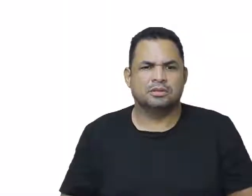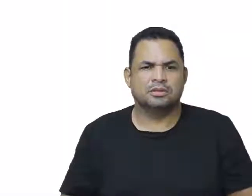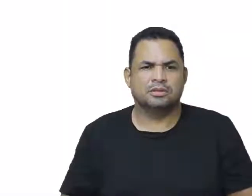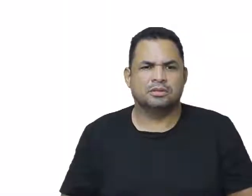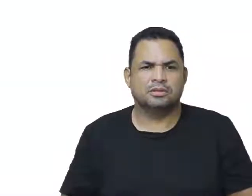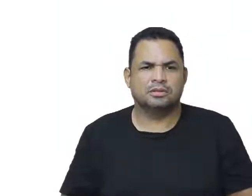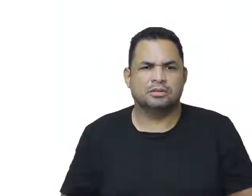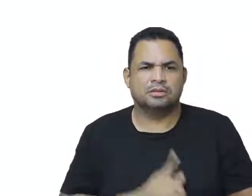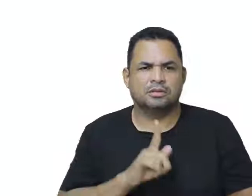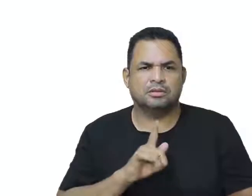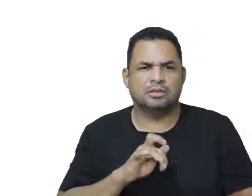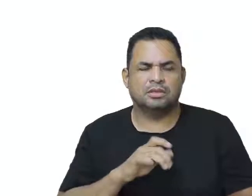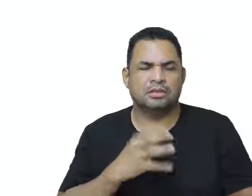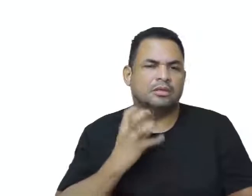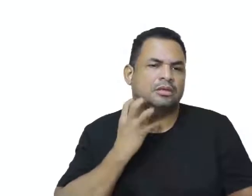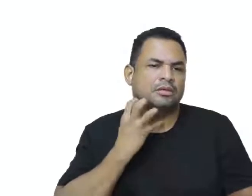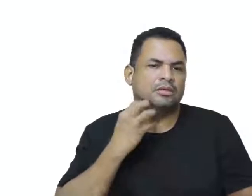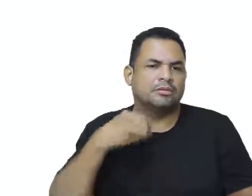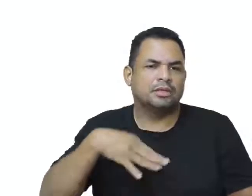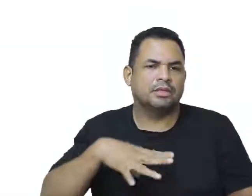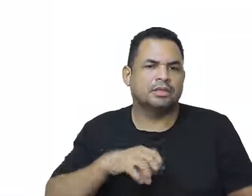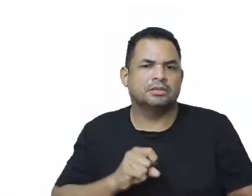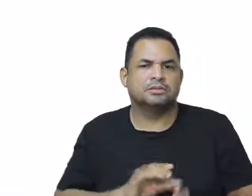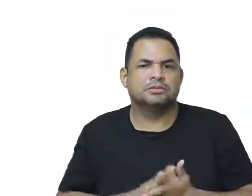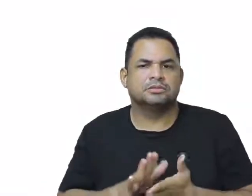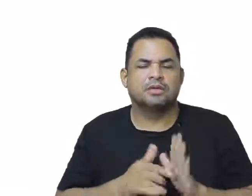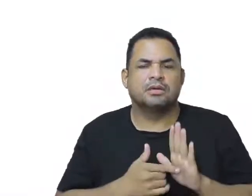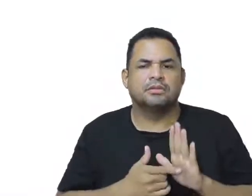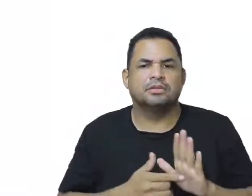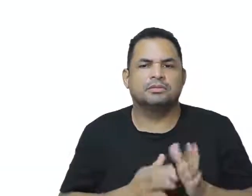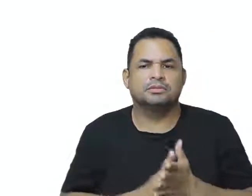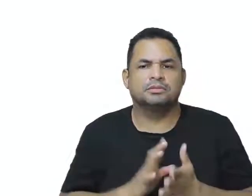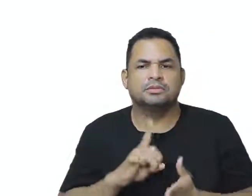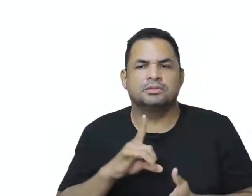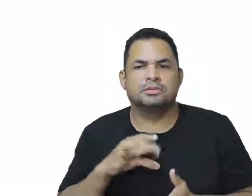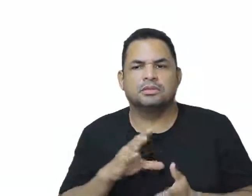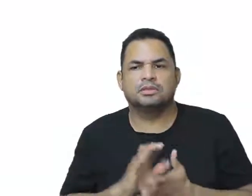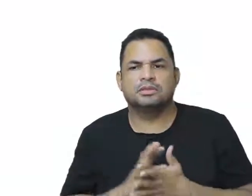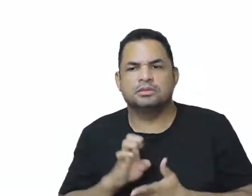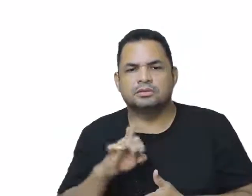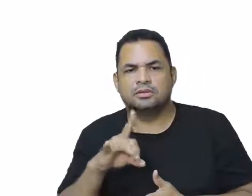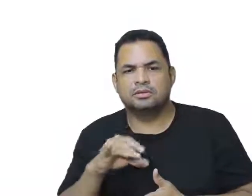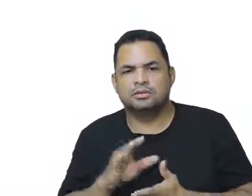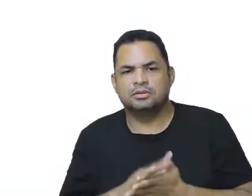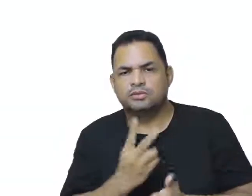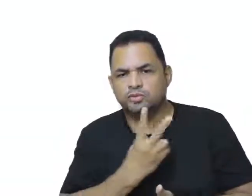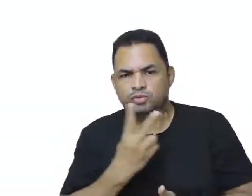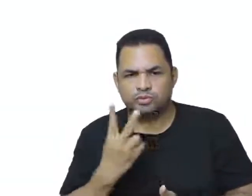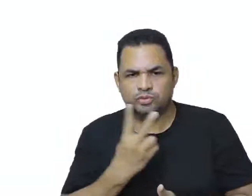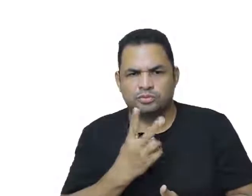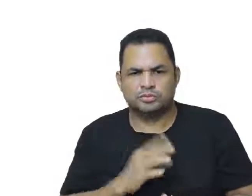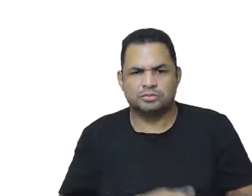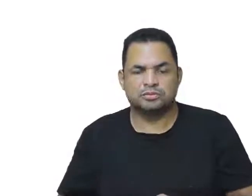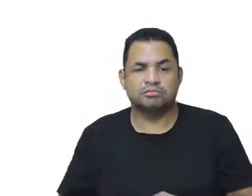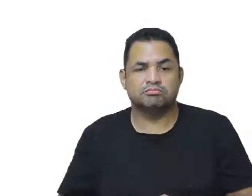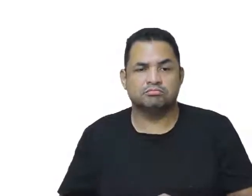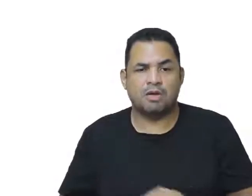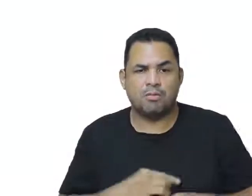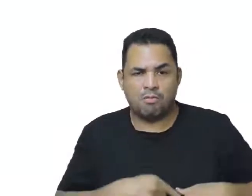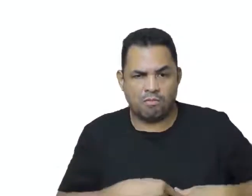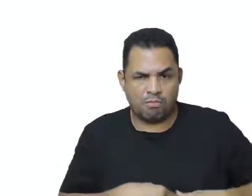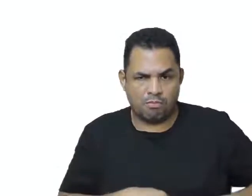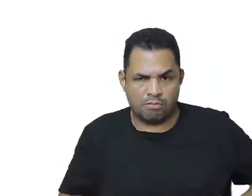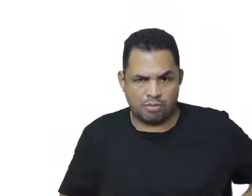as glândulas mistas, né, apresentam regiões endócrinas e exócrinas ao mesmo tempo. E no caso do